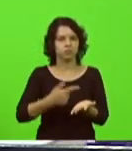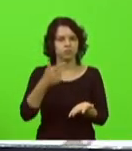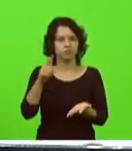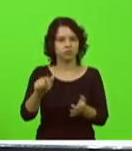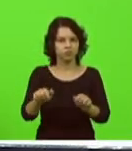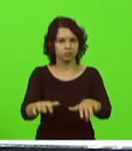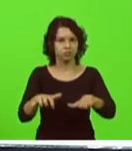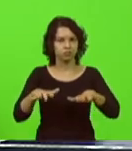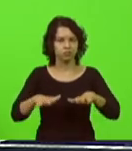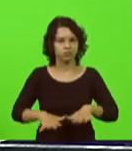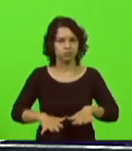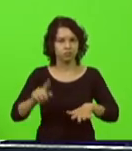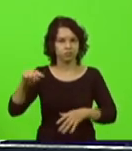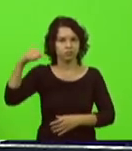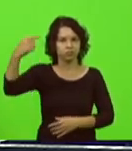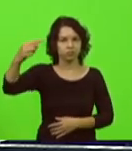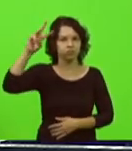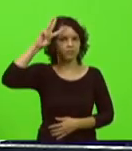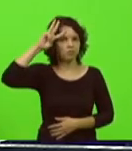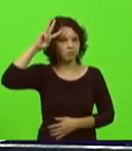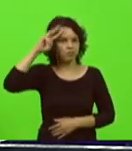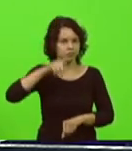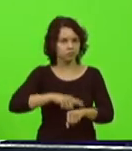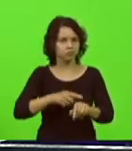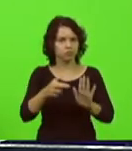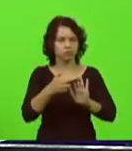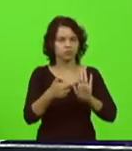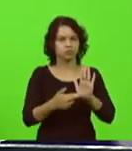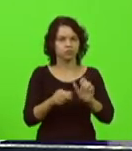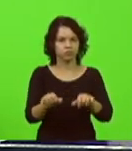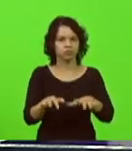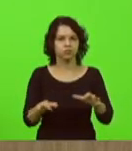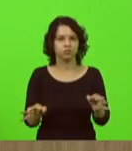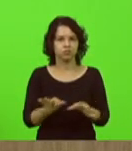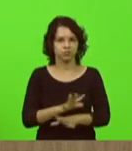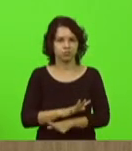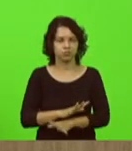outra sessão ordinária para a próxima terça-feira no horário regimental. Está encerrada a sessão.